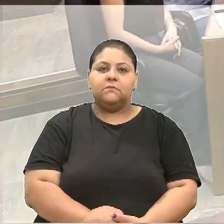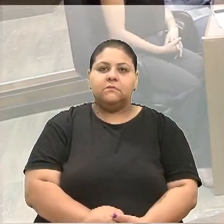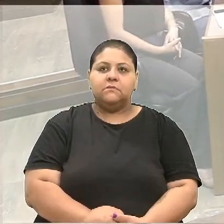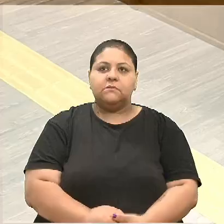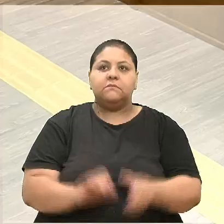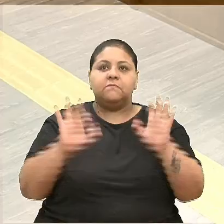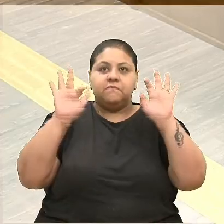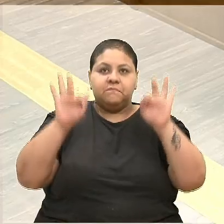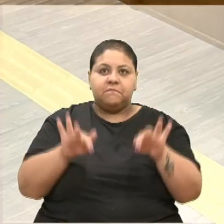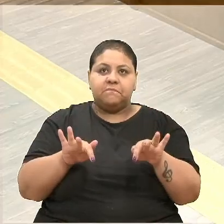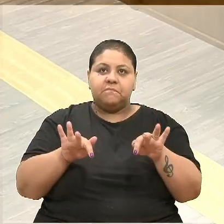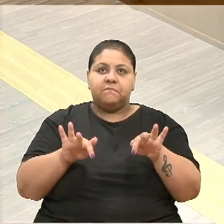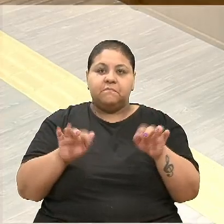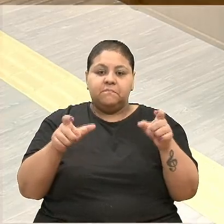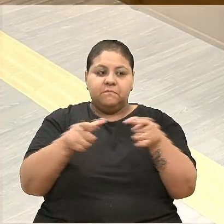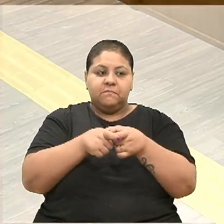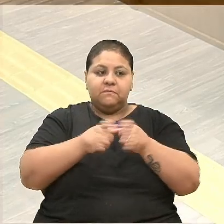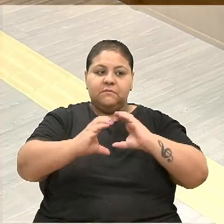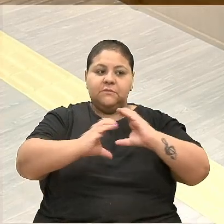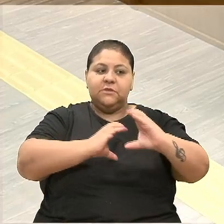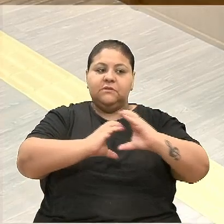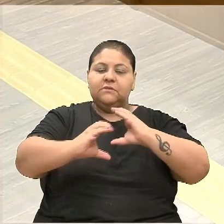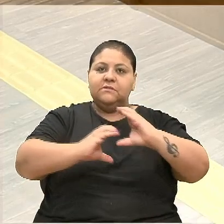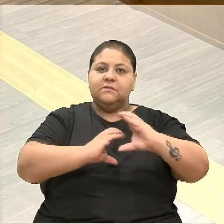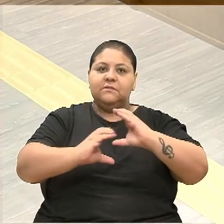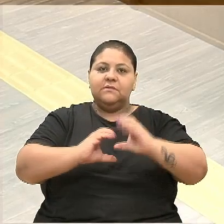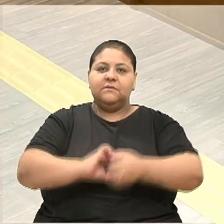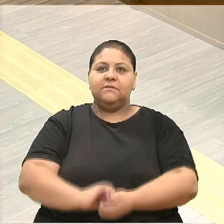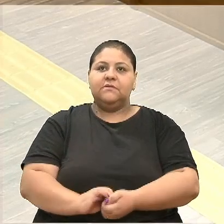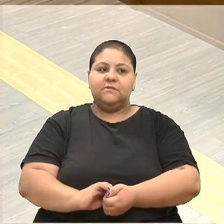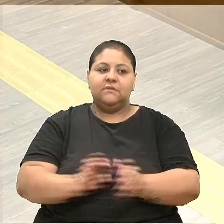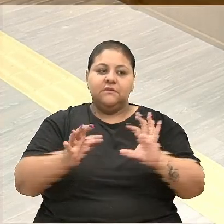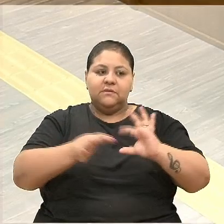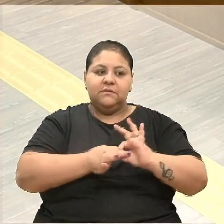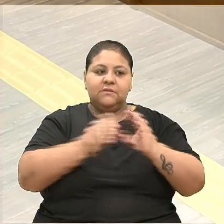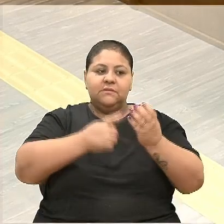Encerramos o espaço das pequenas comunicações com a anuência dos líderes. Esta sessão